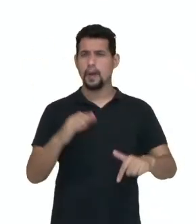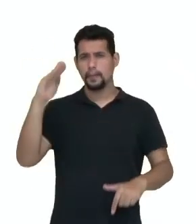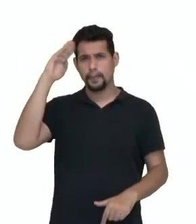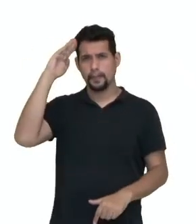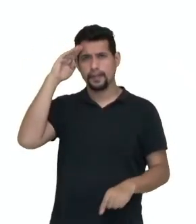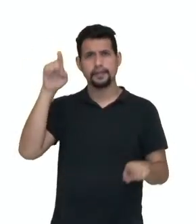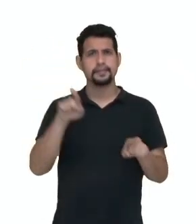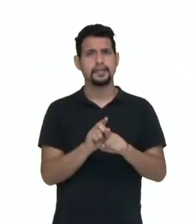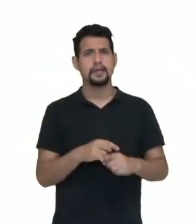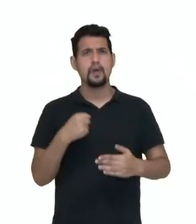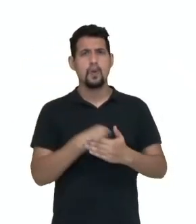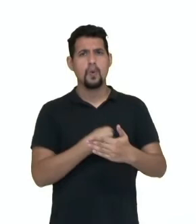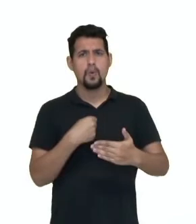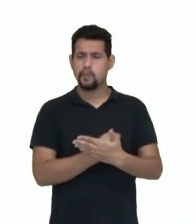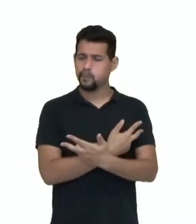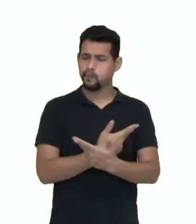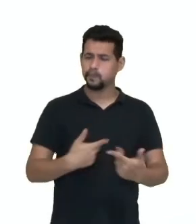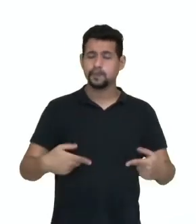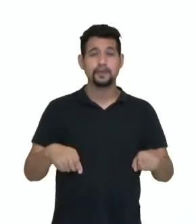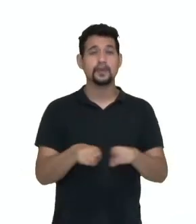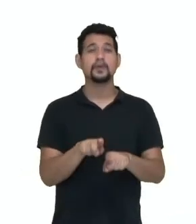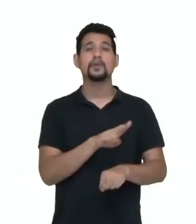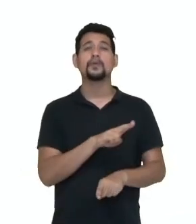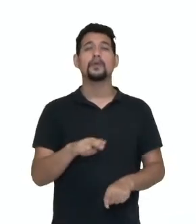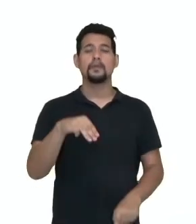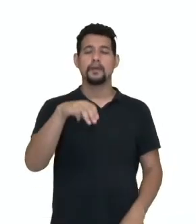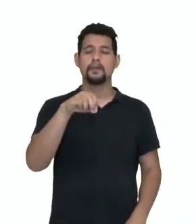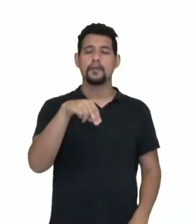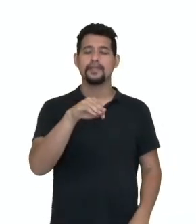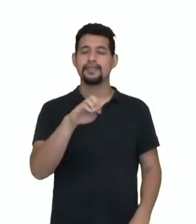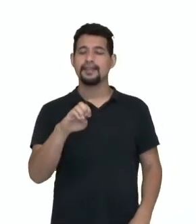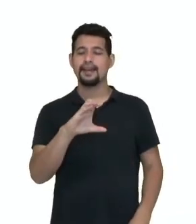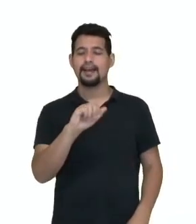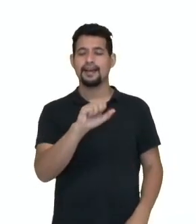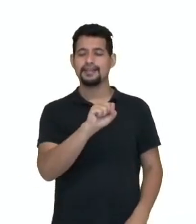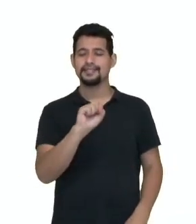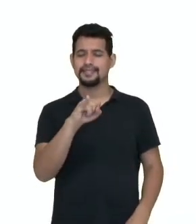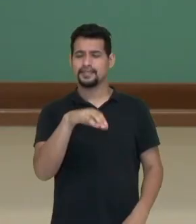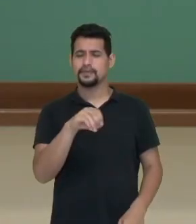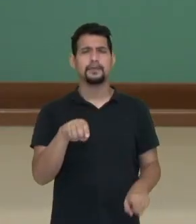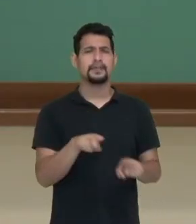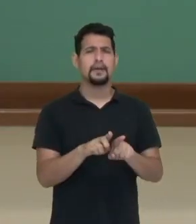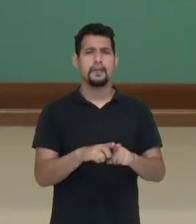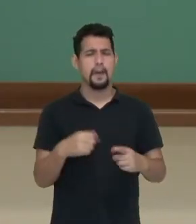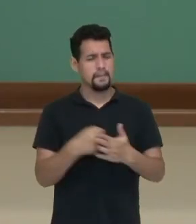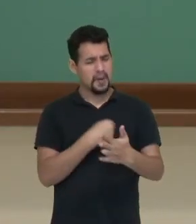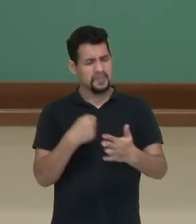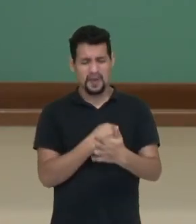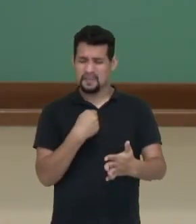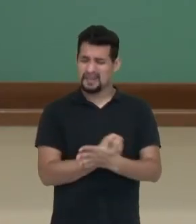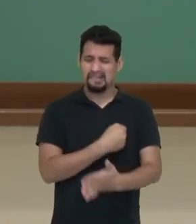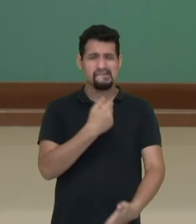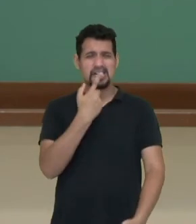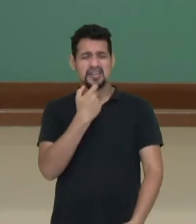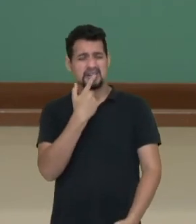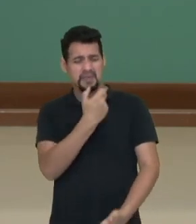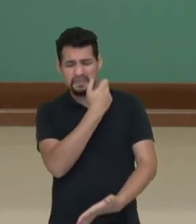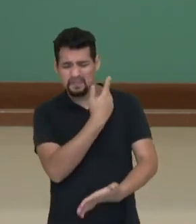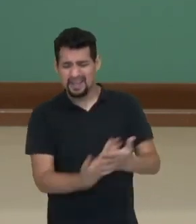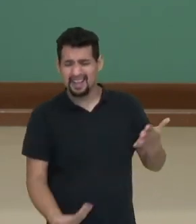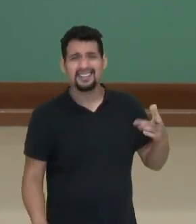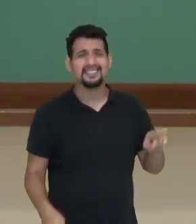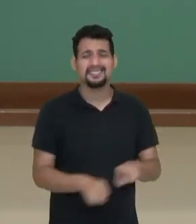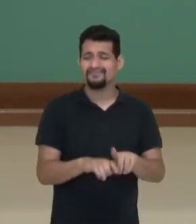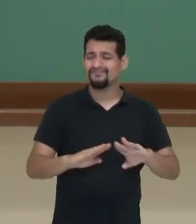tendo lutado, entre outras, a Batalha de Monte Cassino, considerada a batalha mais sangrenta, mais violenta em